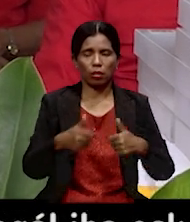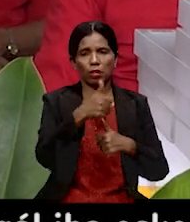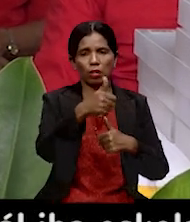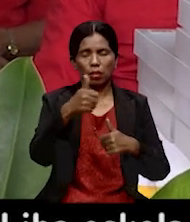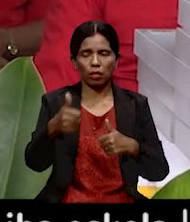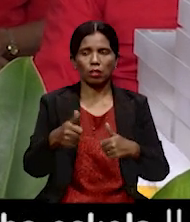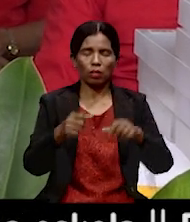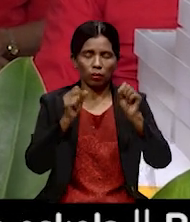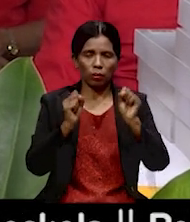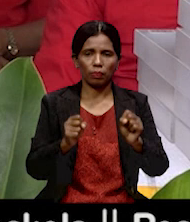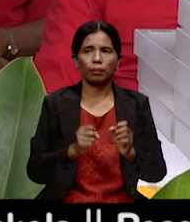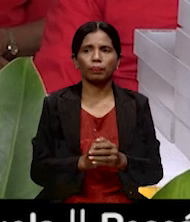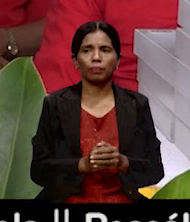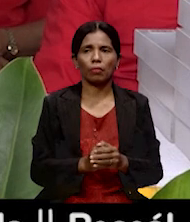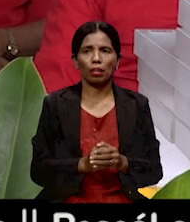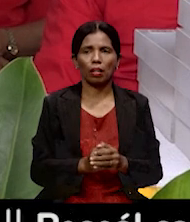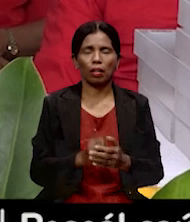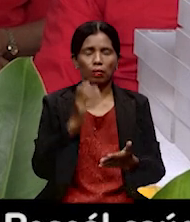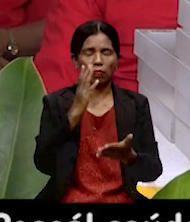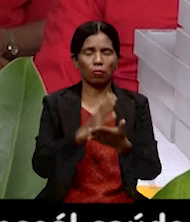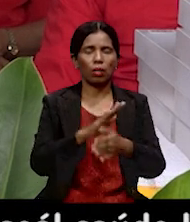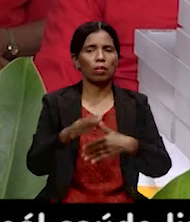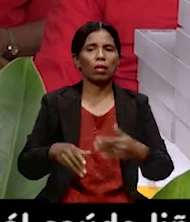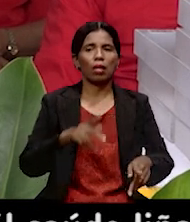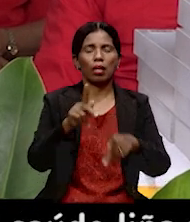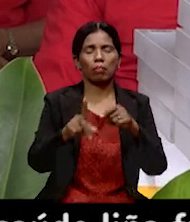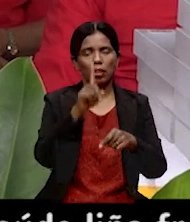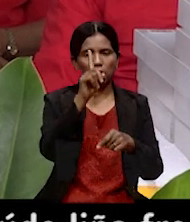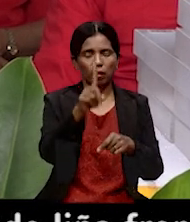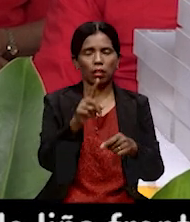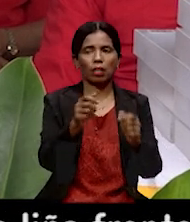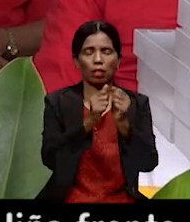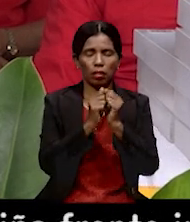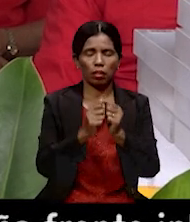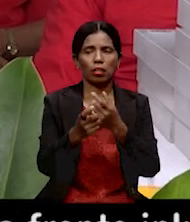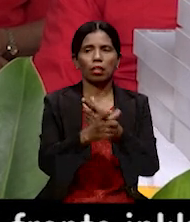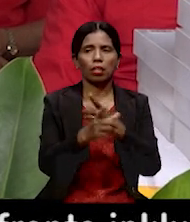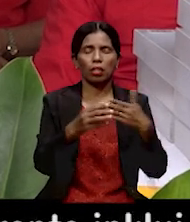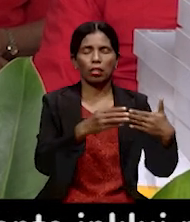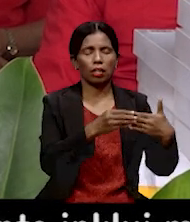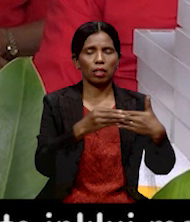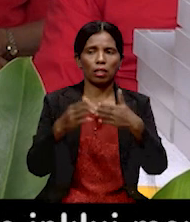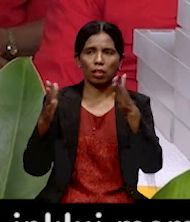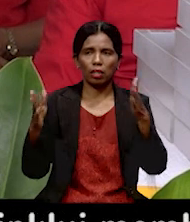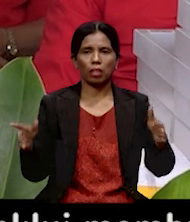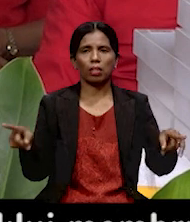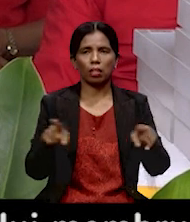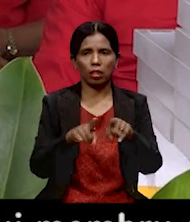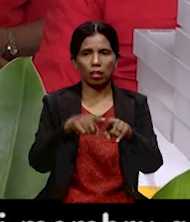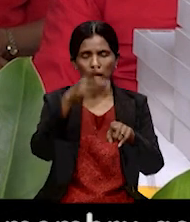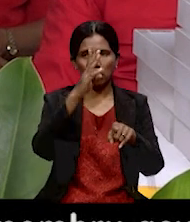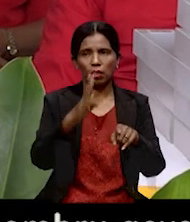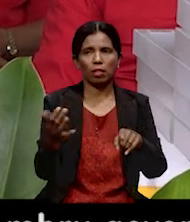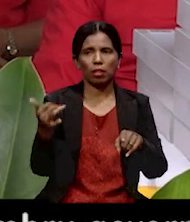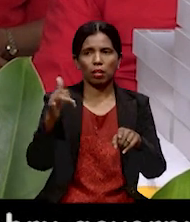constrói a tua conta poder toma ba ema e dedei amores líder sai falha nessa maroma se levá-lo na